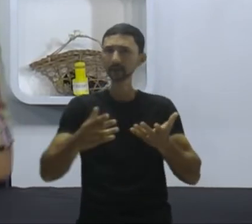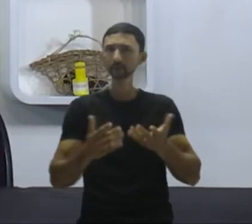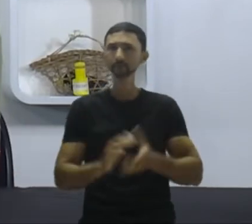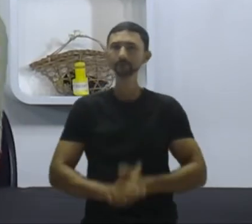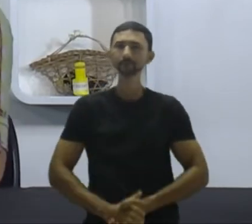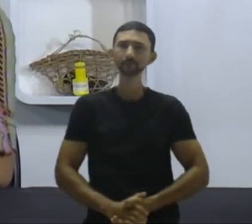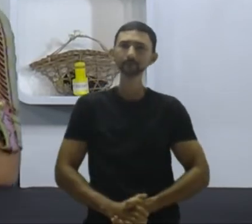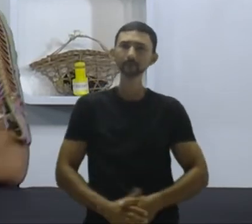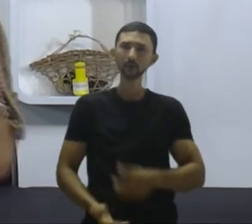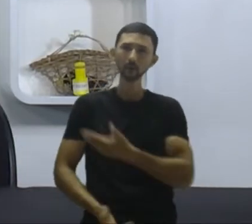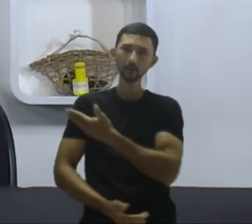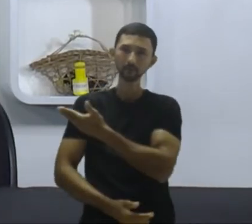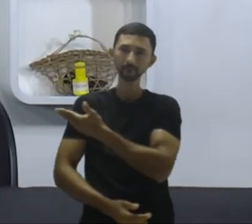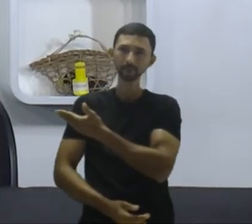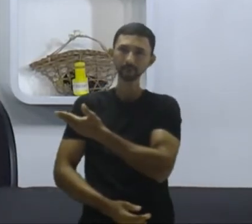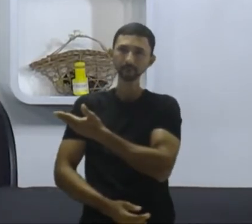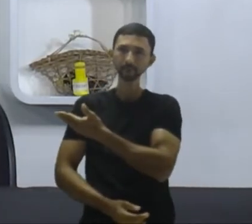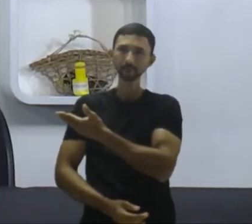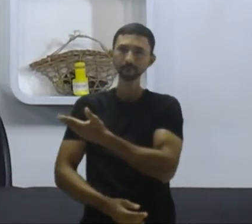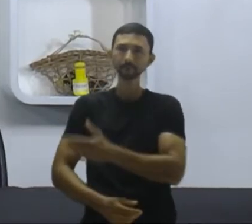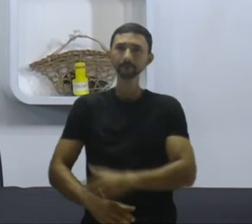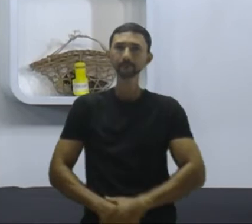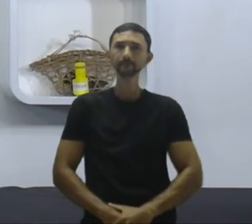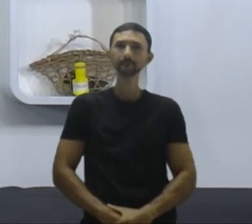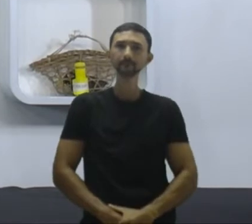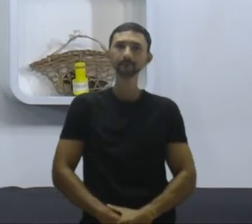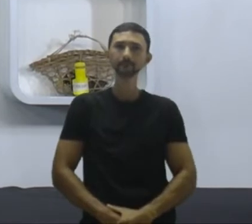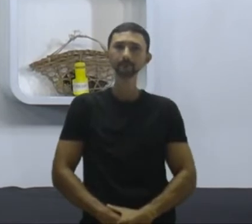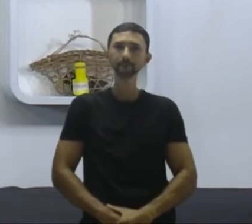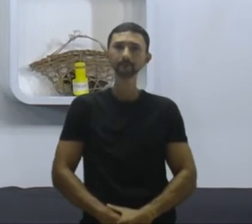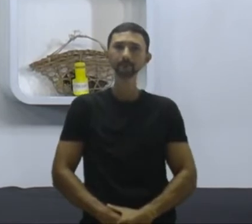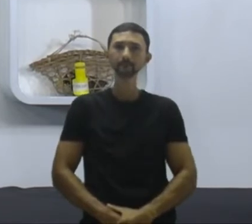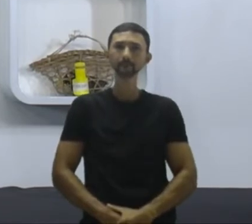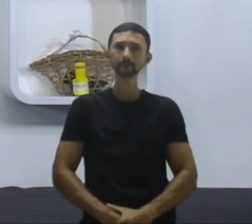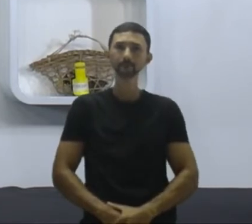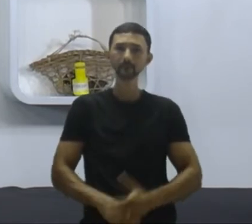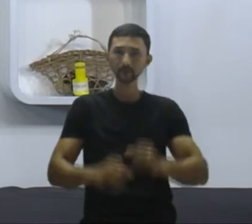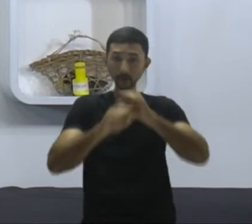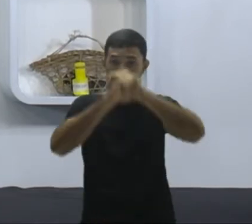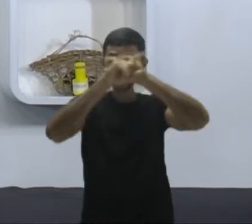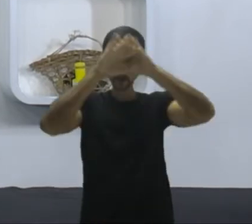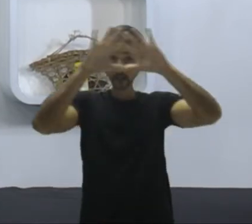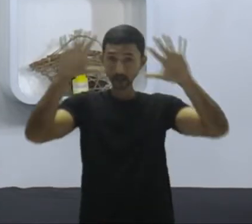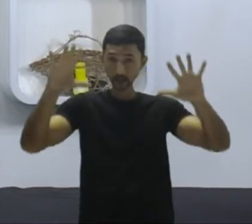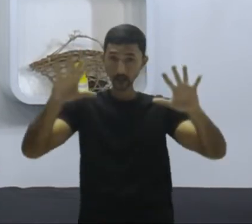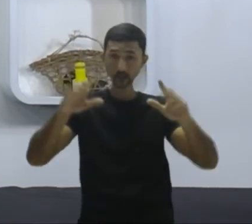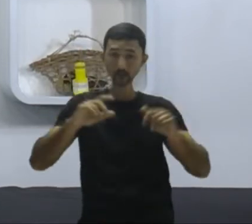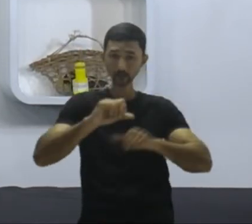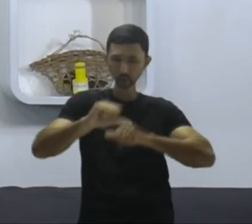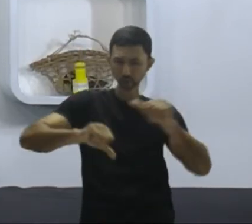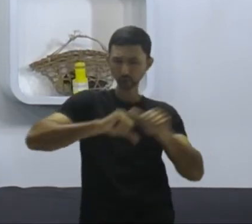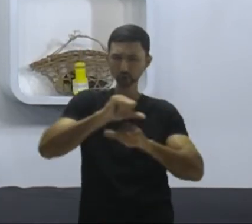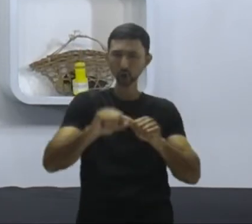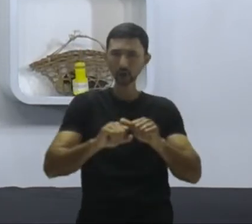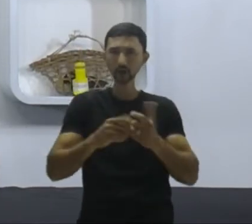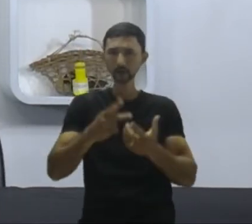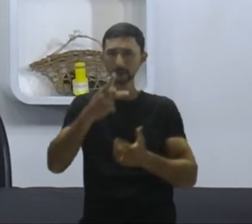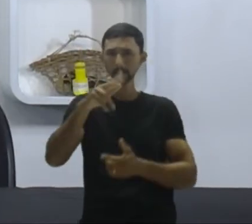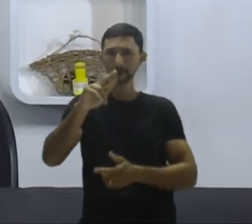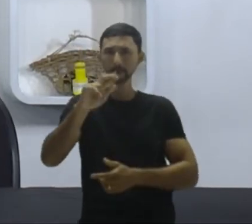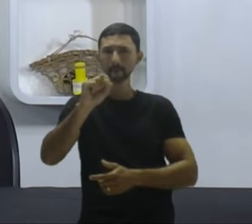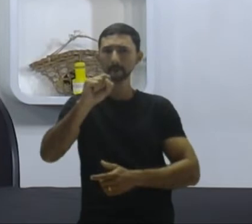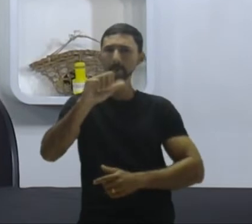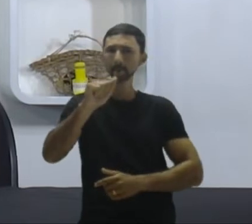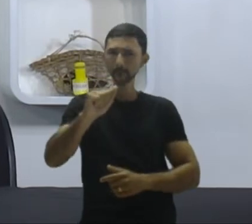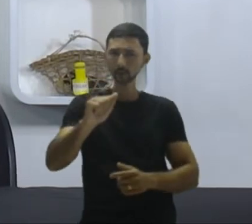aqui, como fica bem mais claro quando é traduzido para prosa, quando se passa, né,